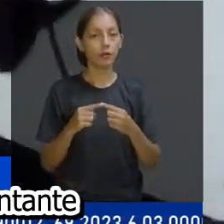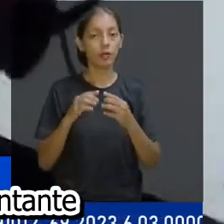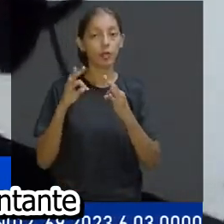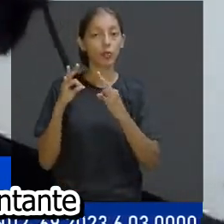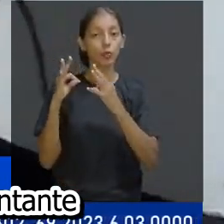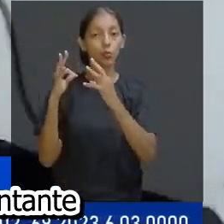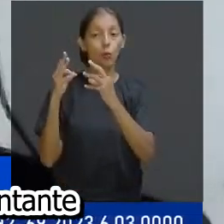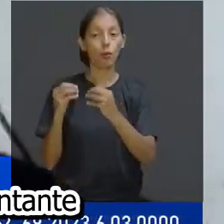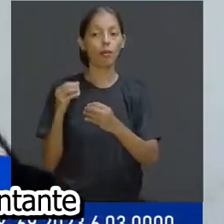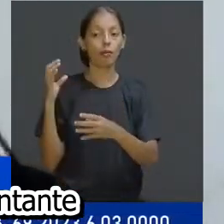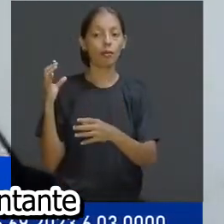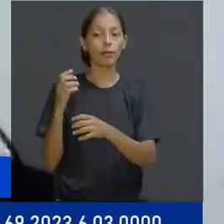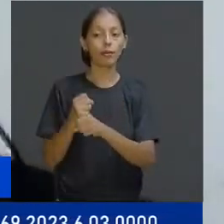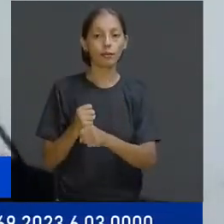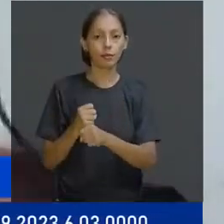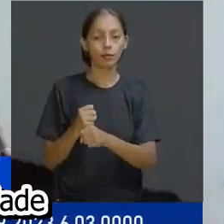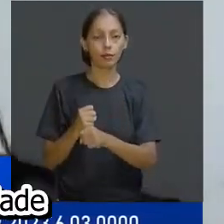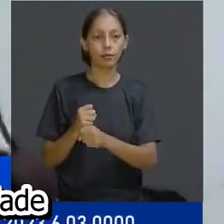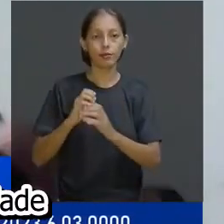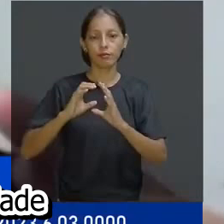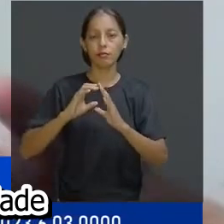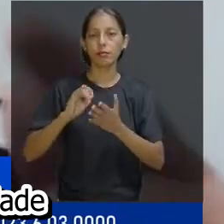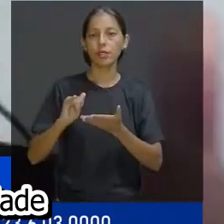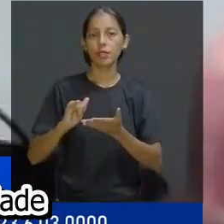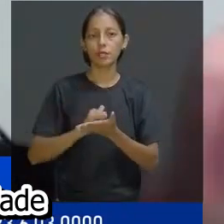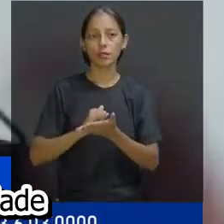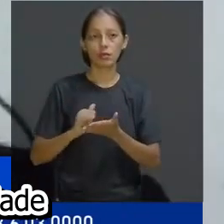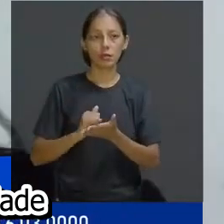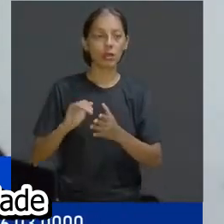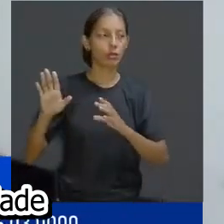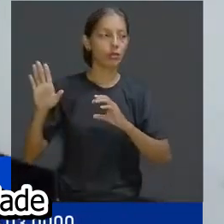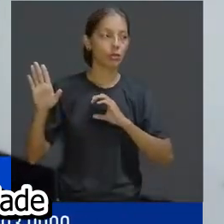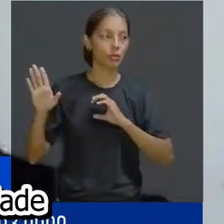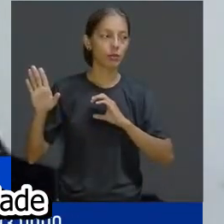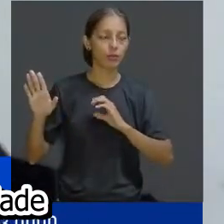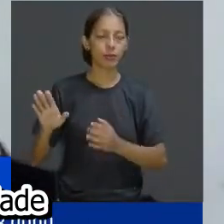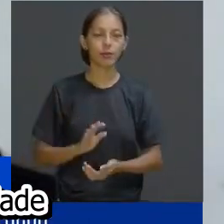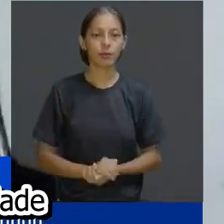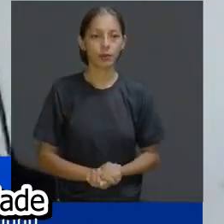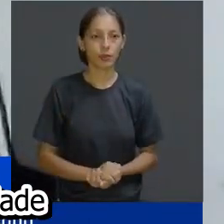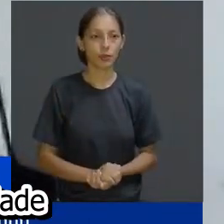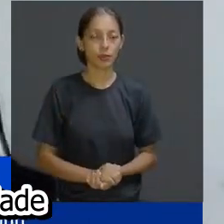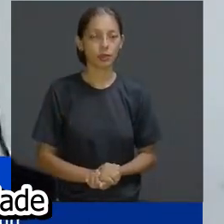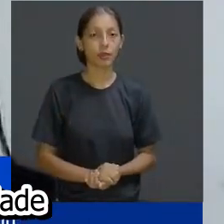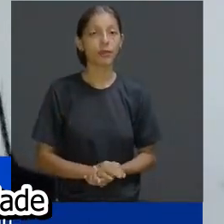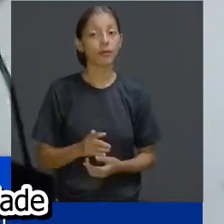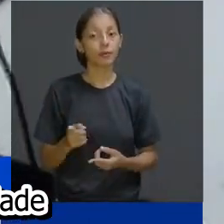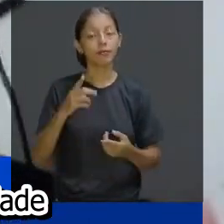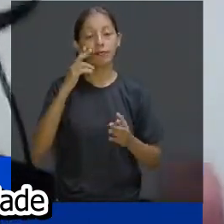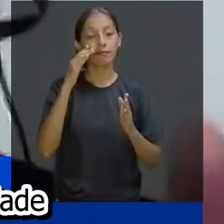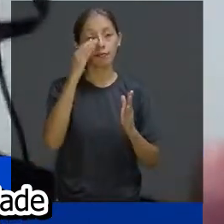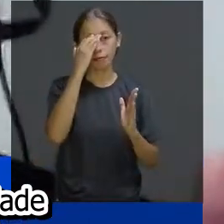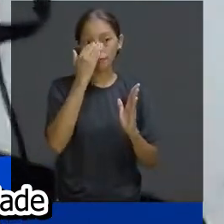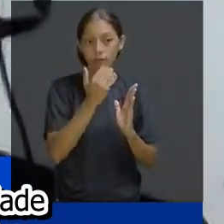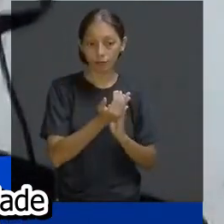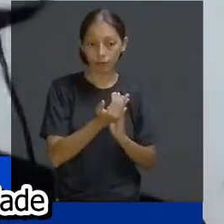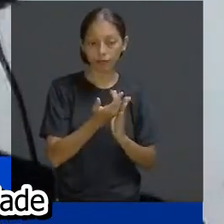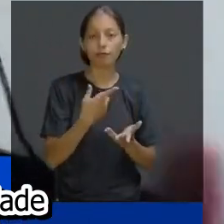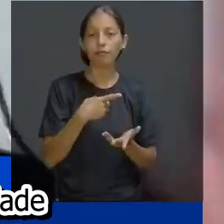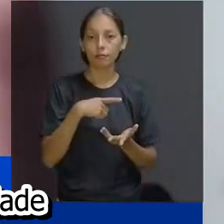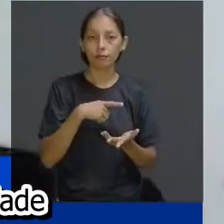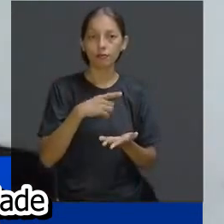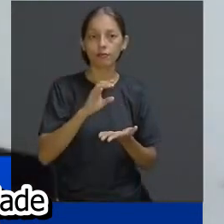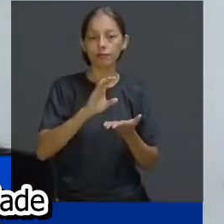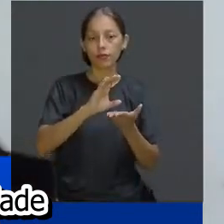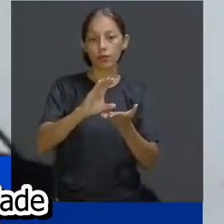totalidade nacional das candidaturas. E, nesse quesito, foi obedecida a proporcionalidade de distribuição de verbas entre